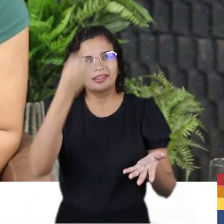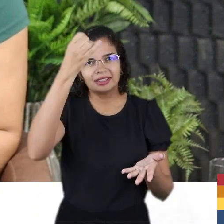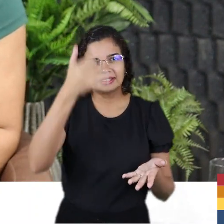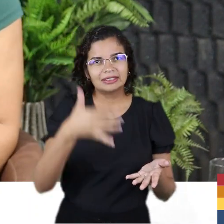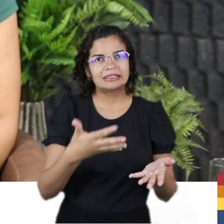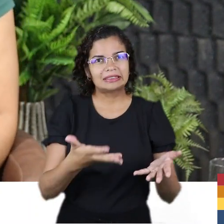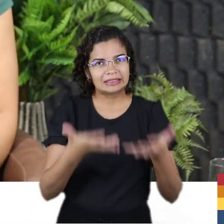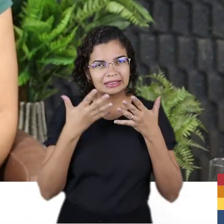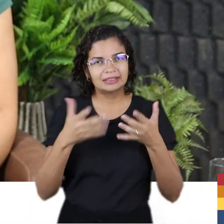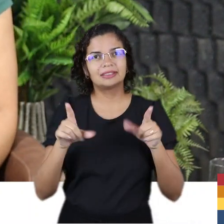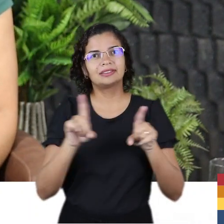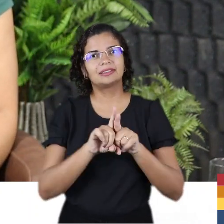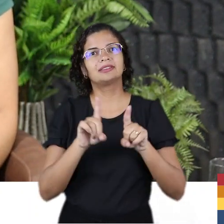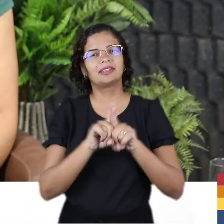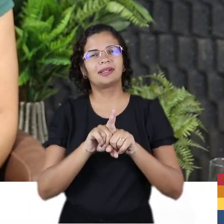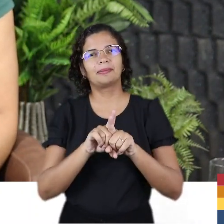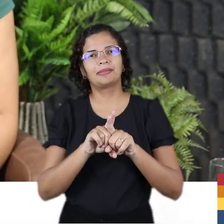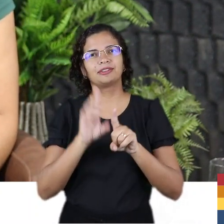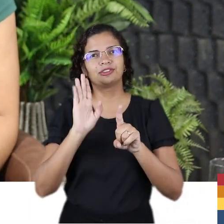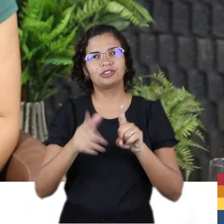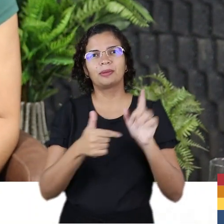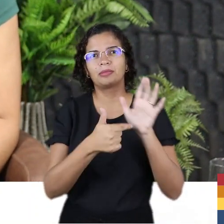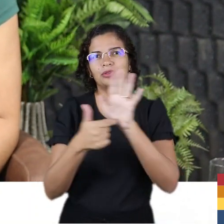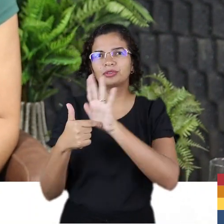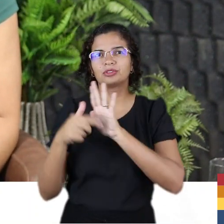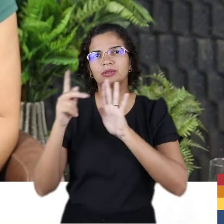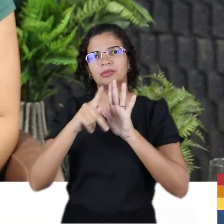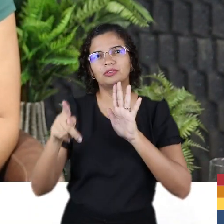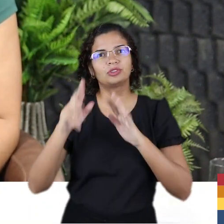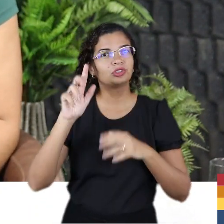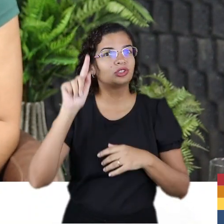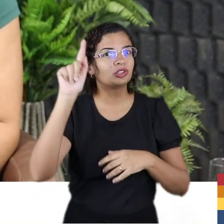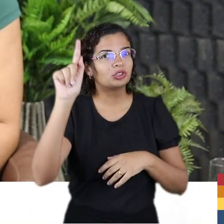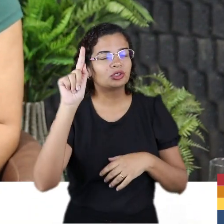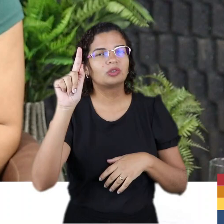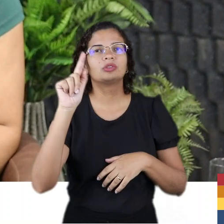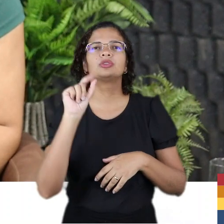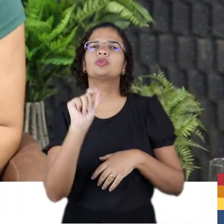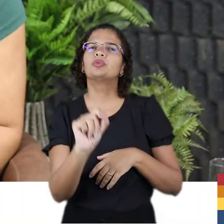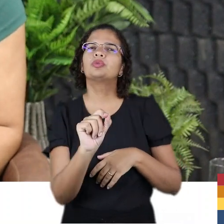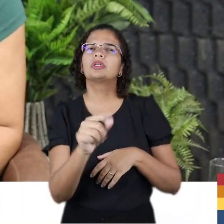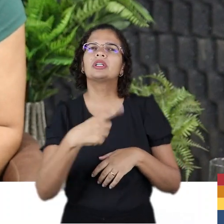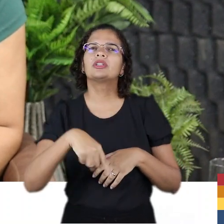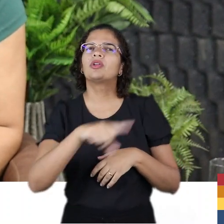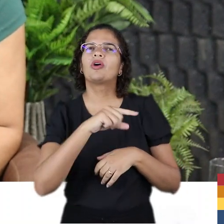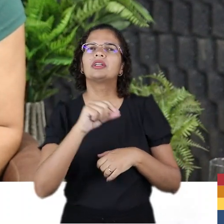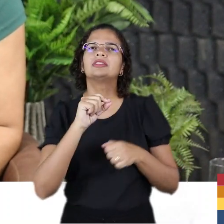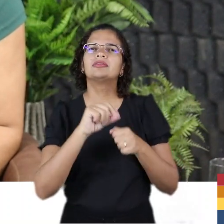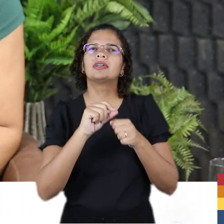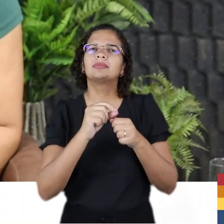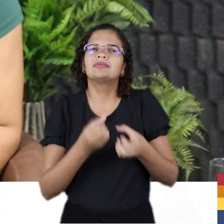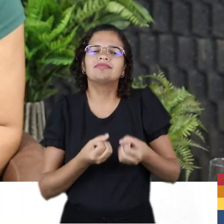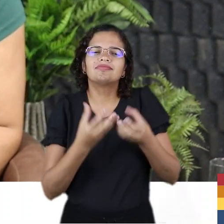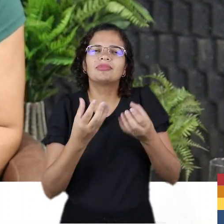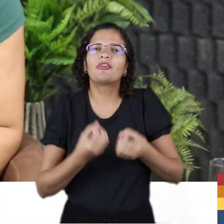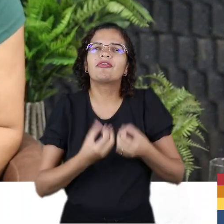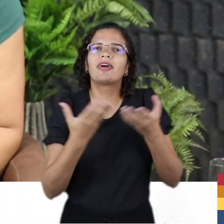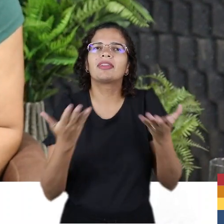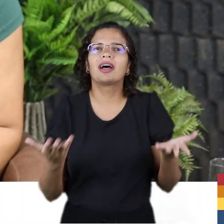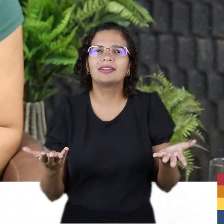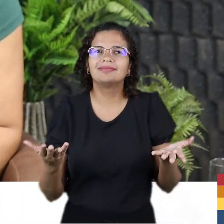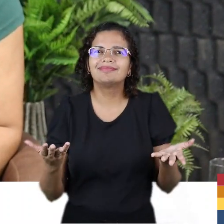que é exatamente o responsável pela gestão de sala de aula, que é onde